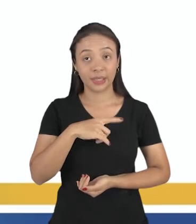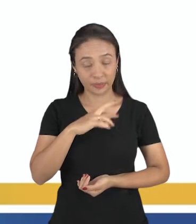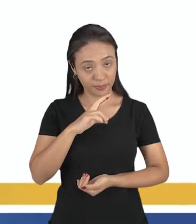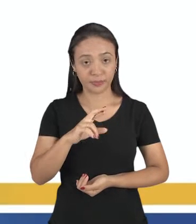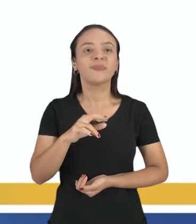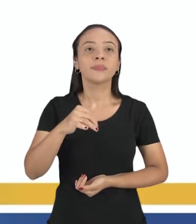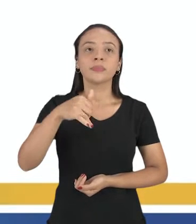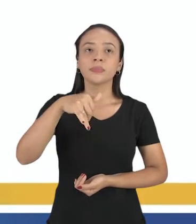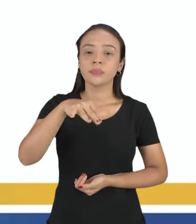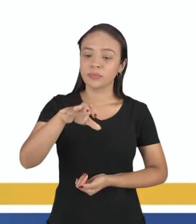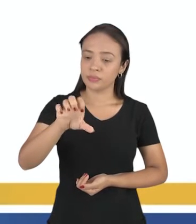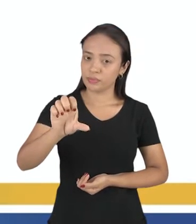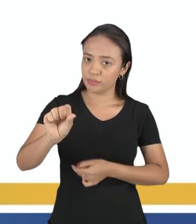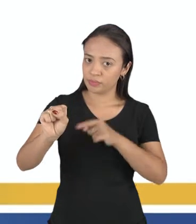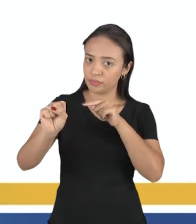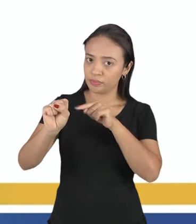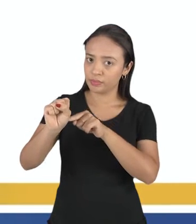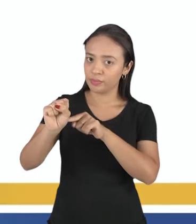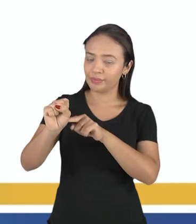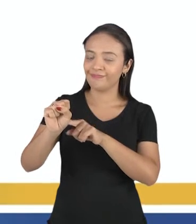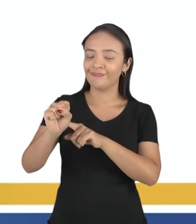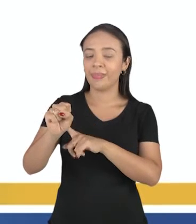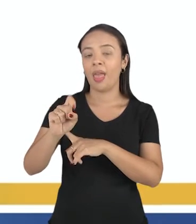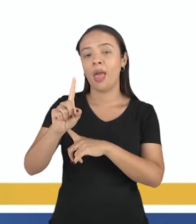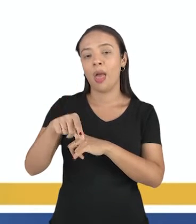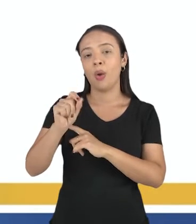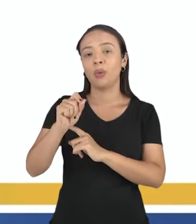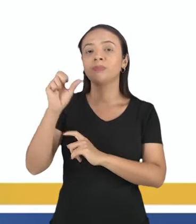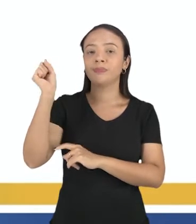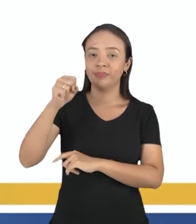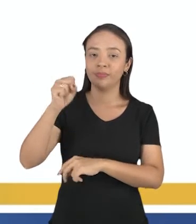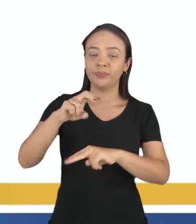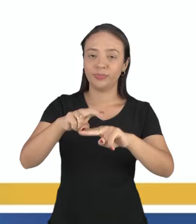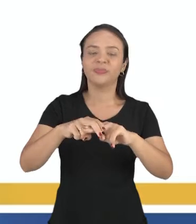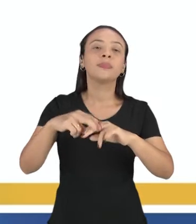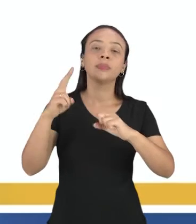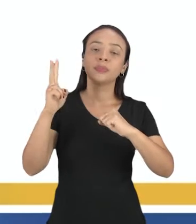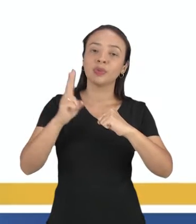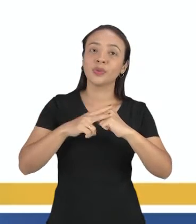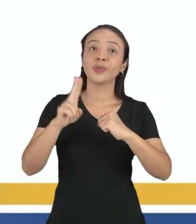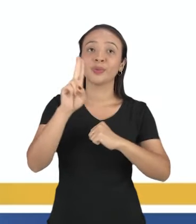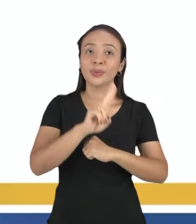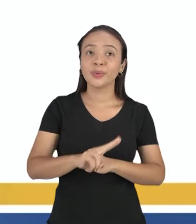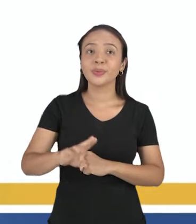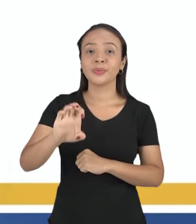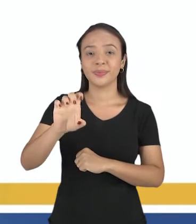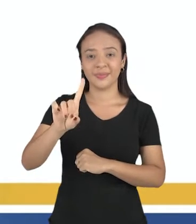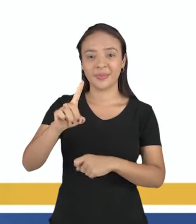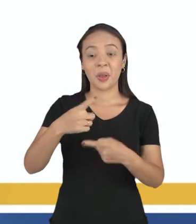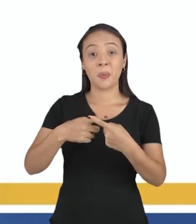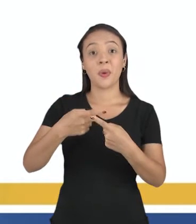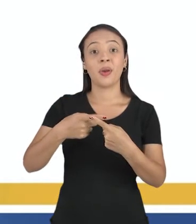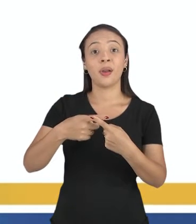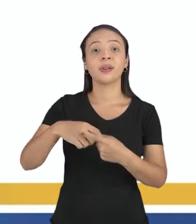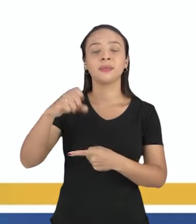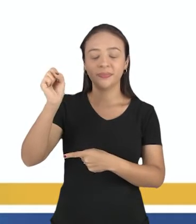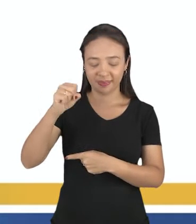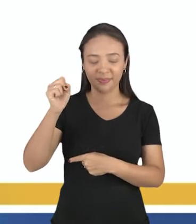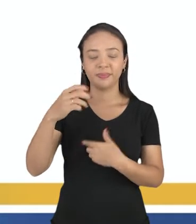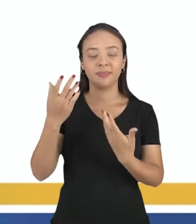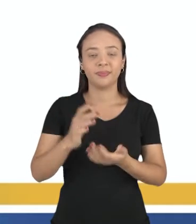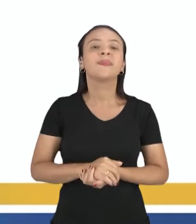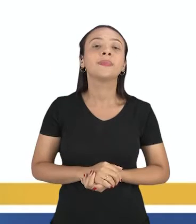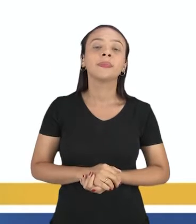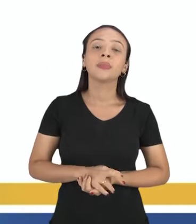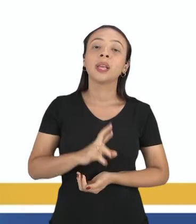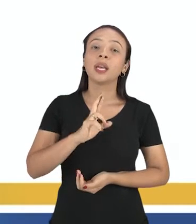gente. Como eu estou afirmando, o verbo levou ed, é afirmativa. A